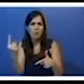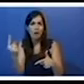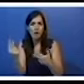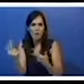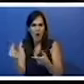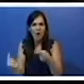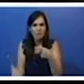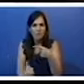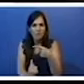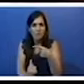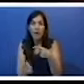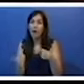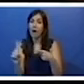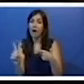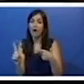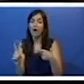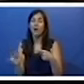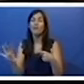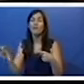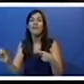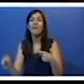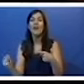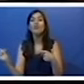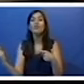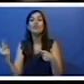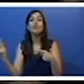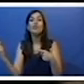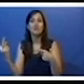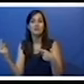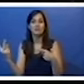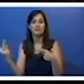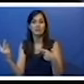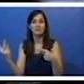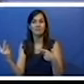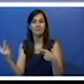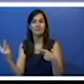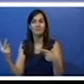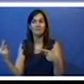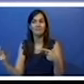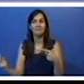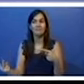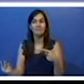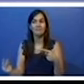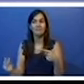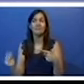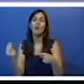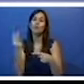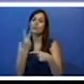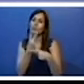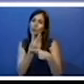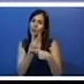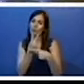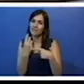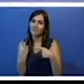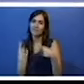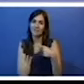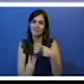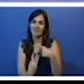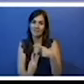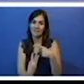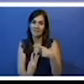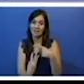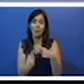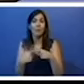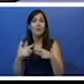igual a letra B eu vou pegar duas partes então eu terei dois terços